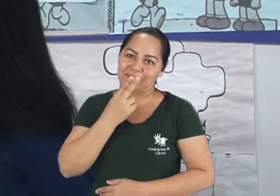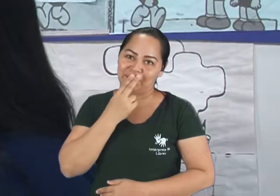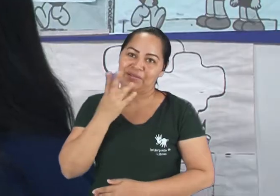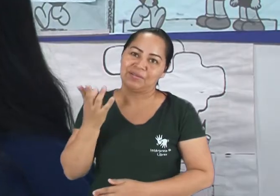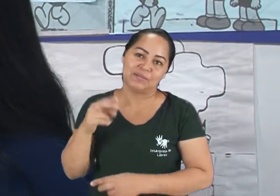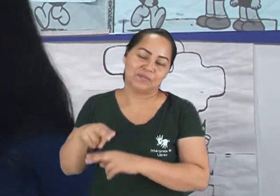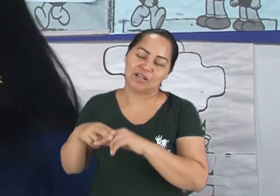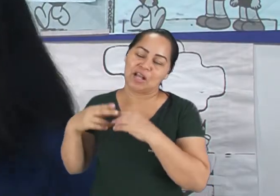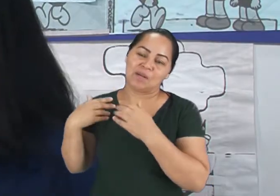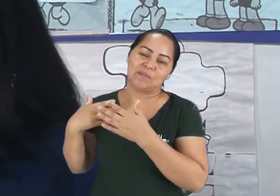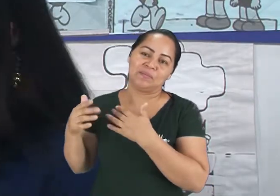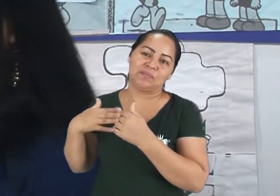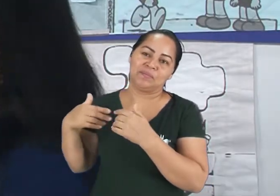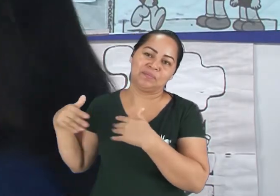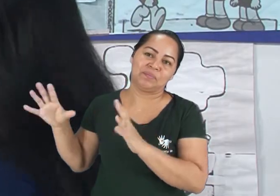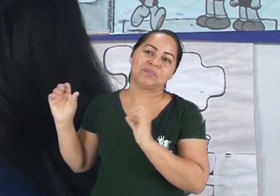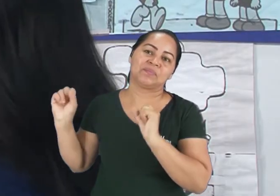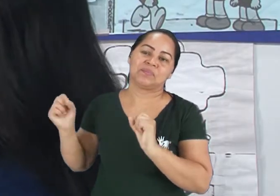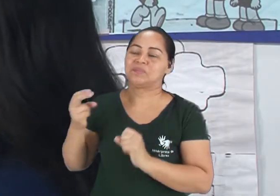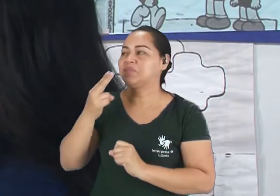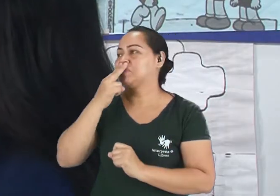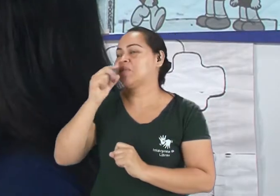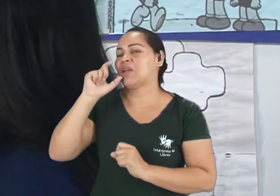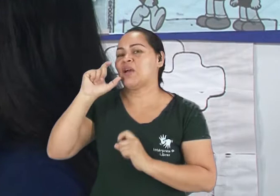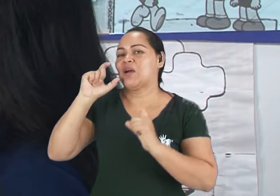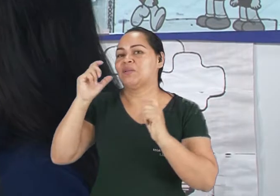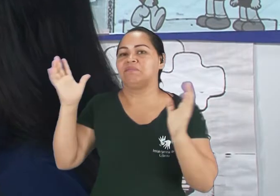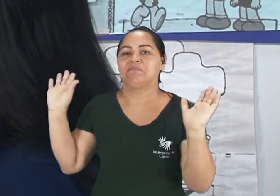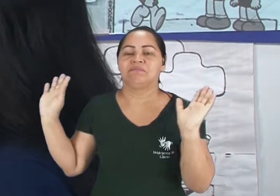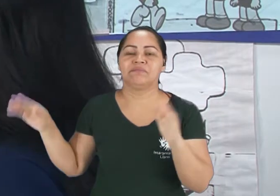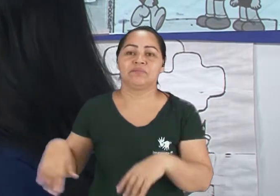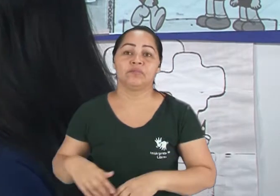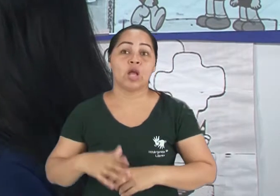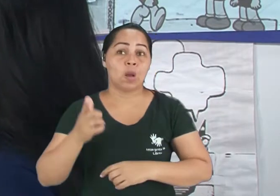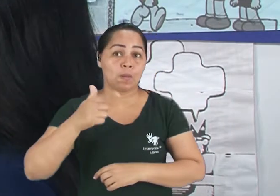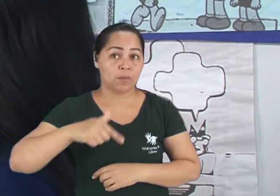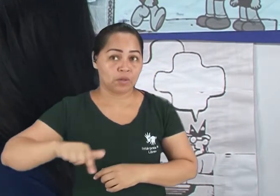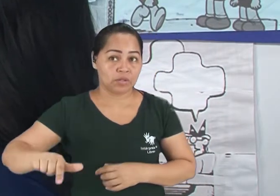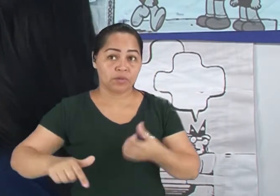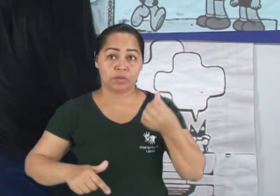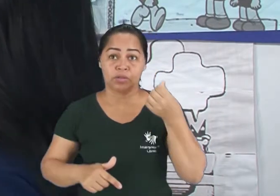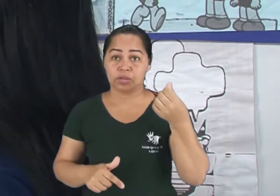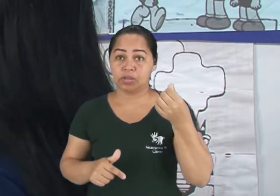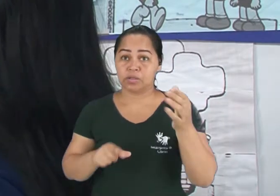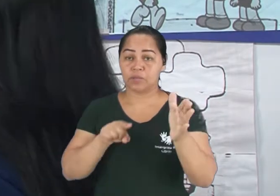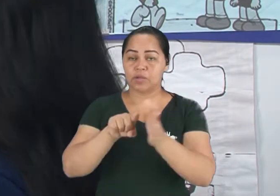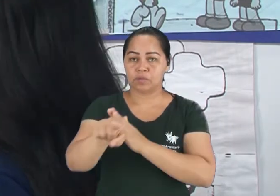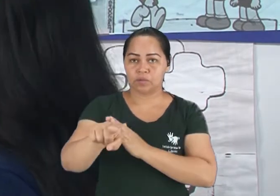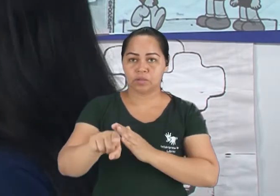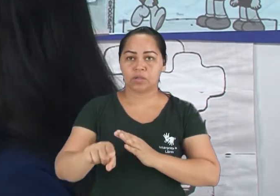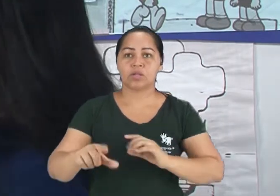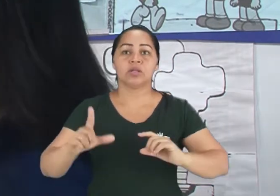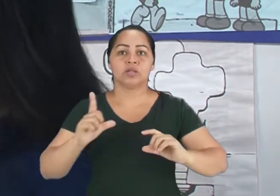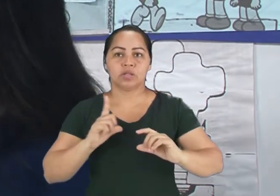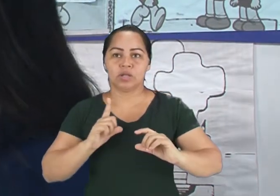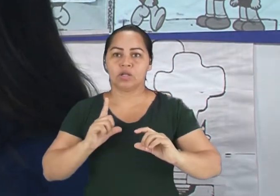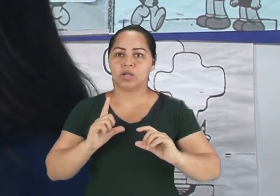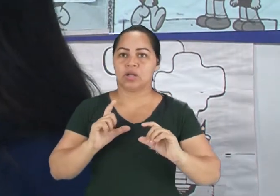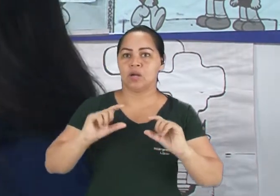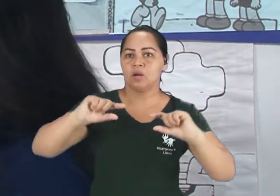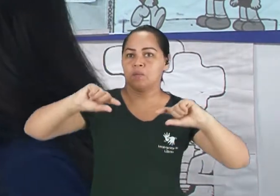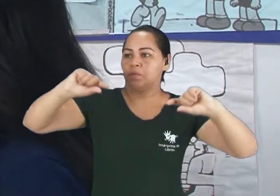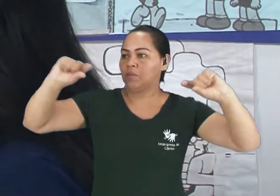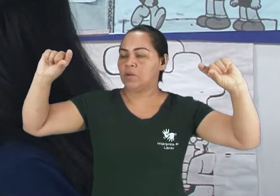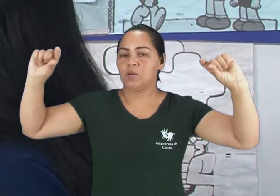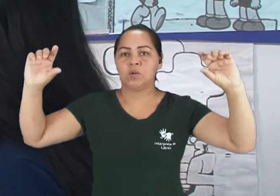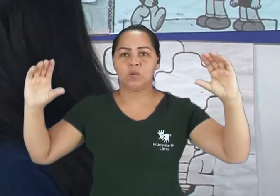Questão 6, ó. Vamos lá, próximo. Nos quadrinhos, embora os balões estejam separados, como sabemos